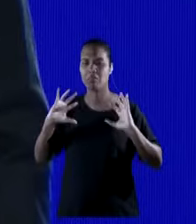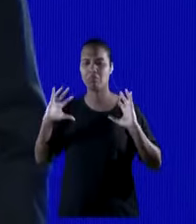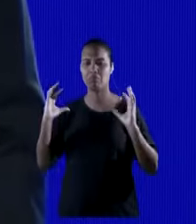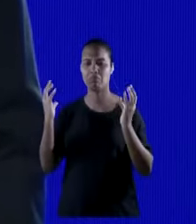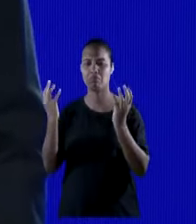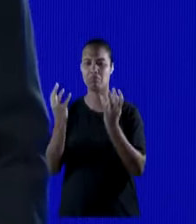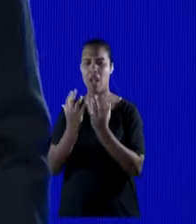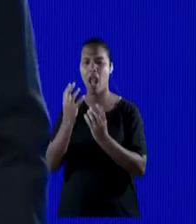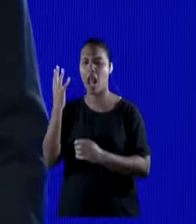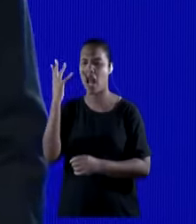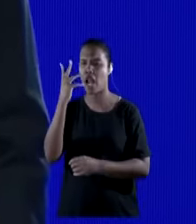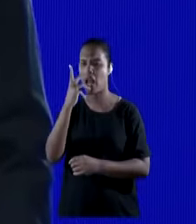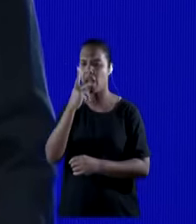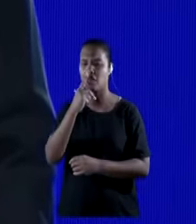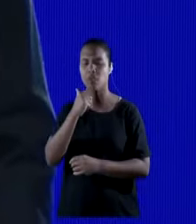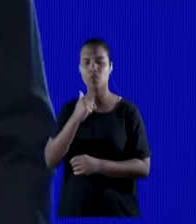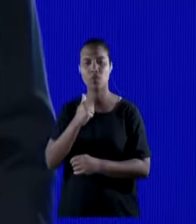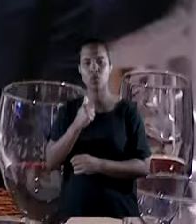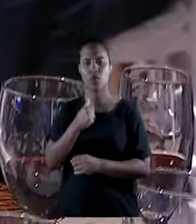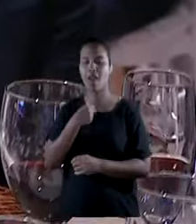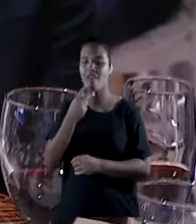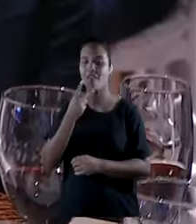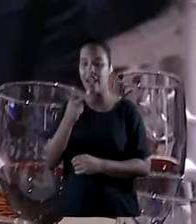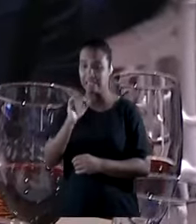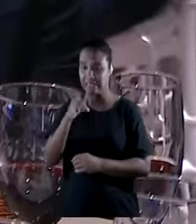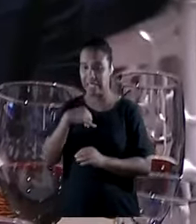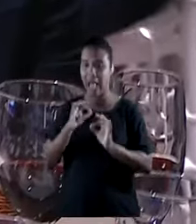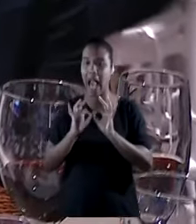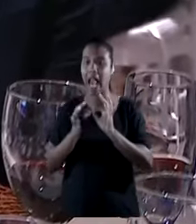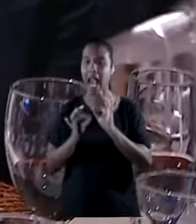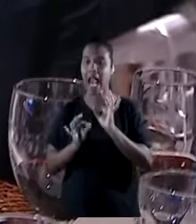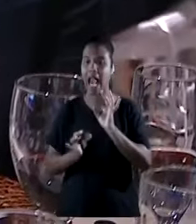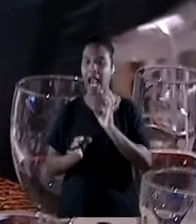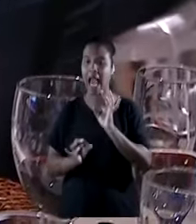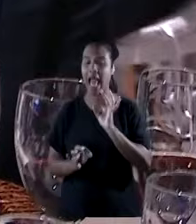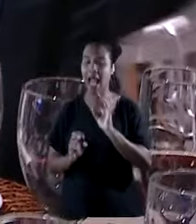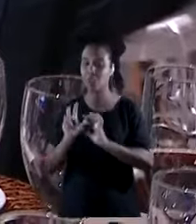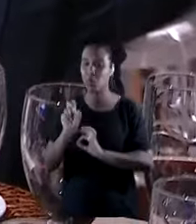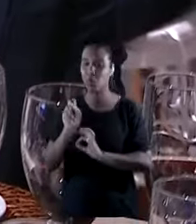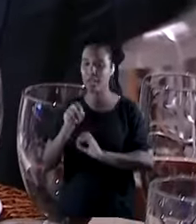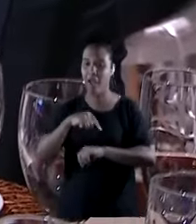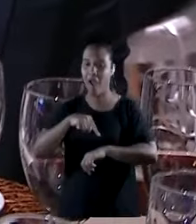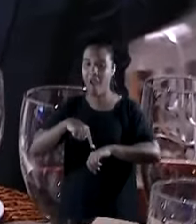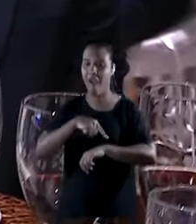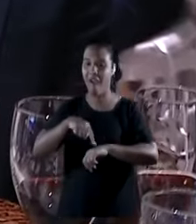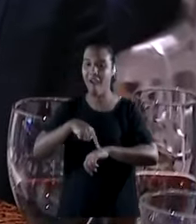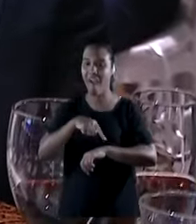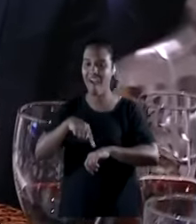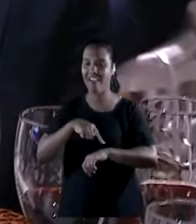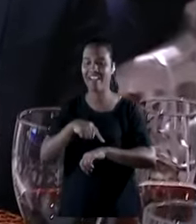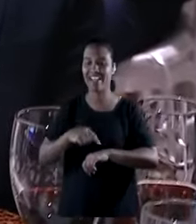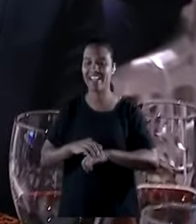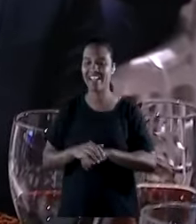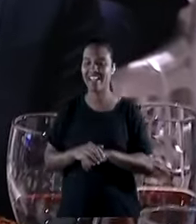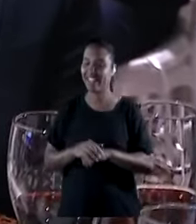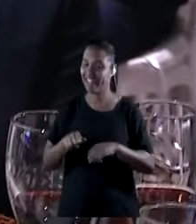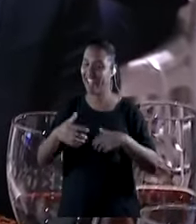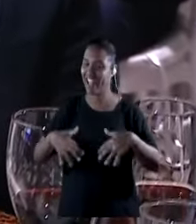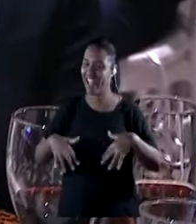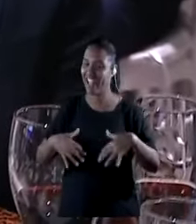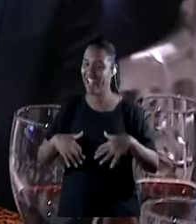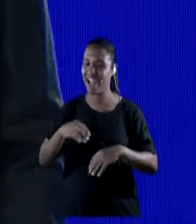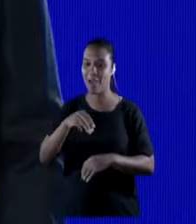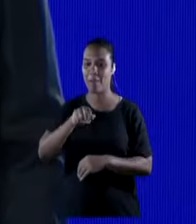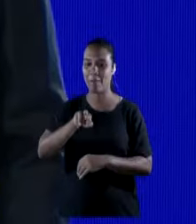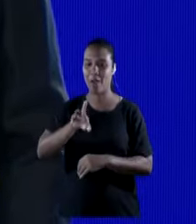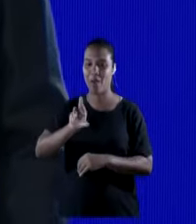são rápidas pinceladas, porque se deixar eu falo 50 horas, entendeu? Para desespero de Mauro Alexandre